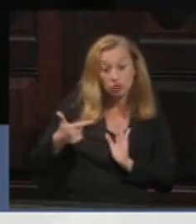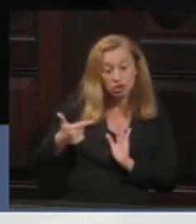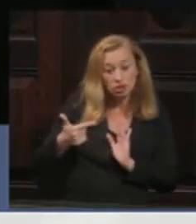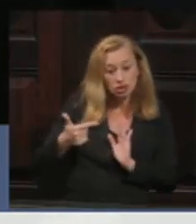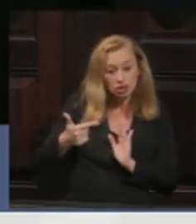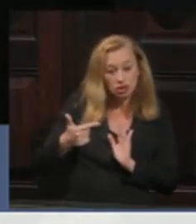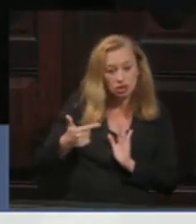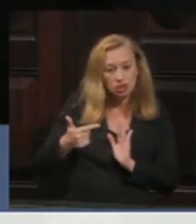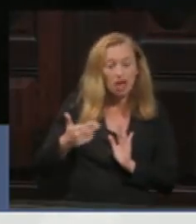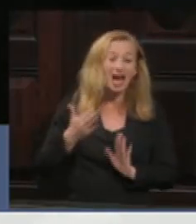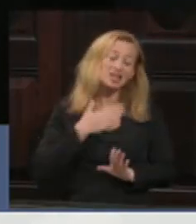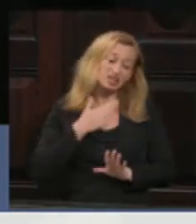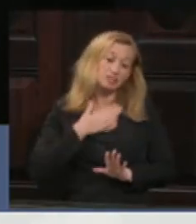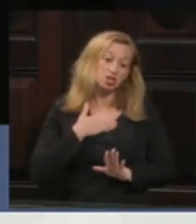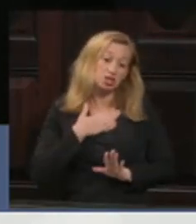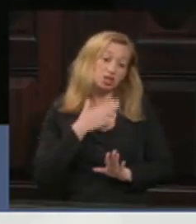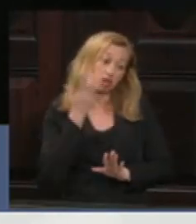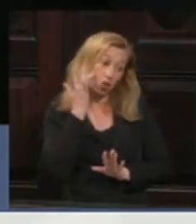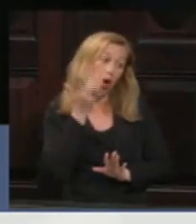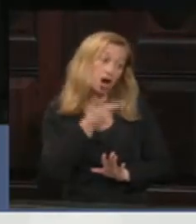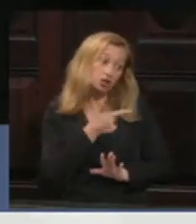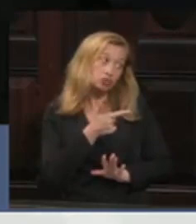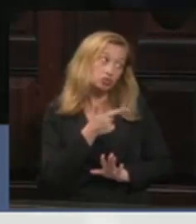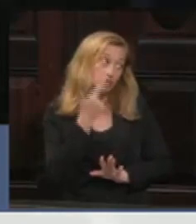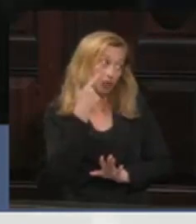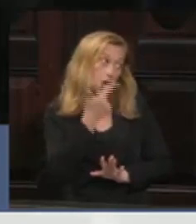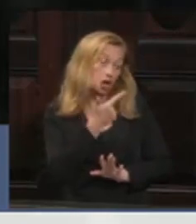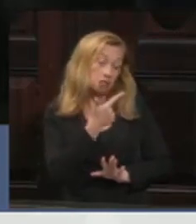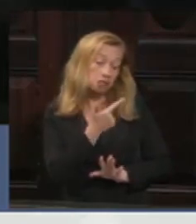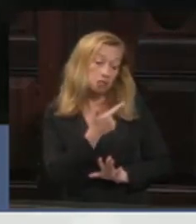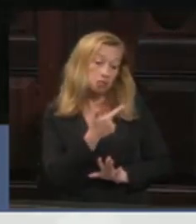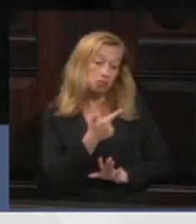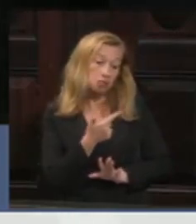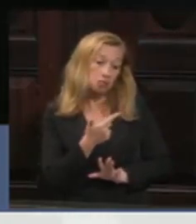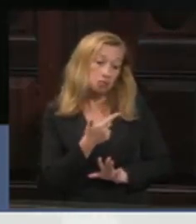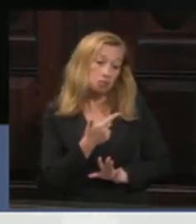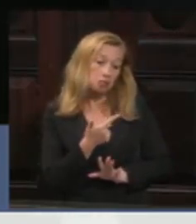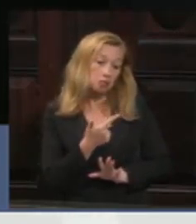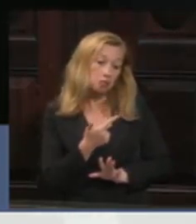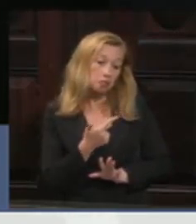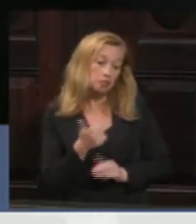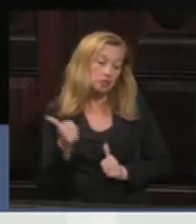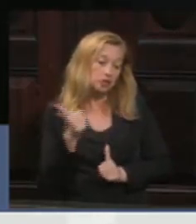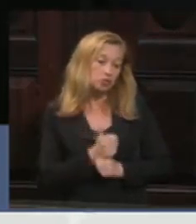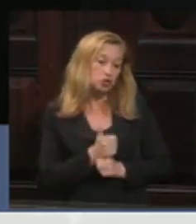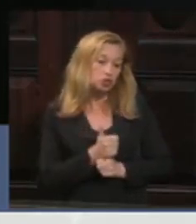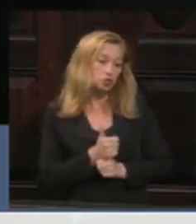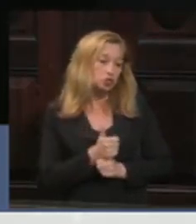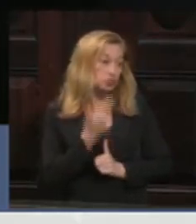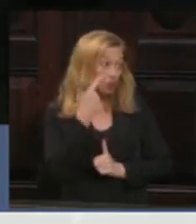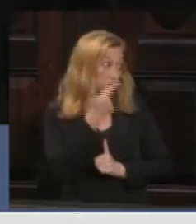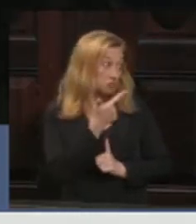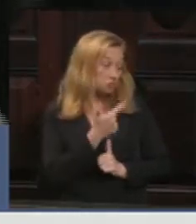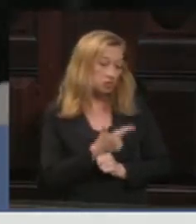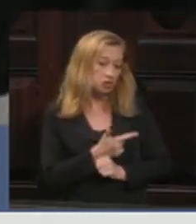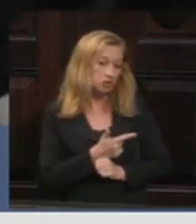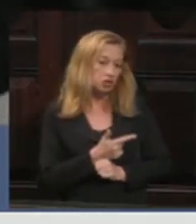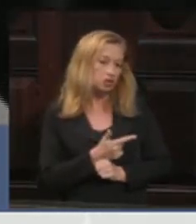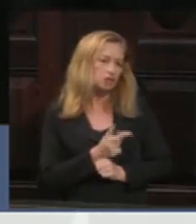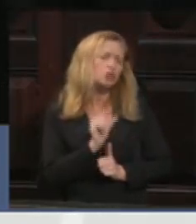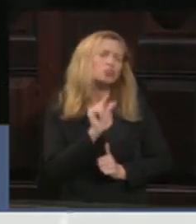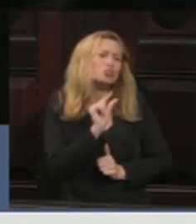acho que são as minhas próprias, que eu fiz caso não fosse acatado o substitutivo. Veja lá. Senhor